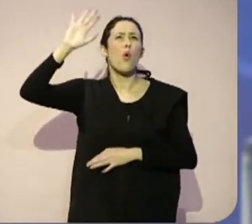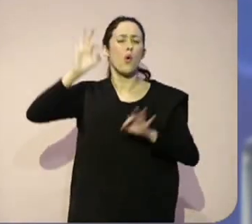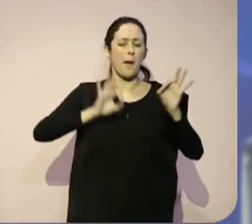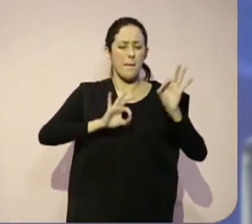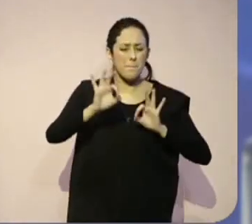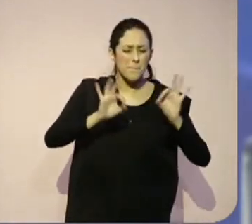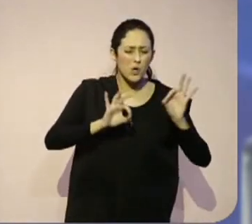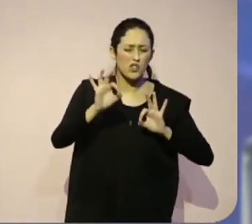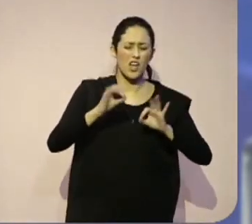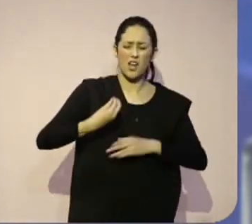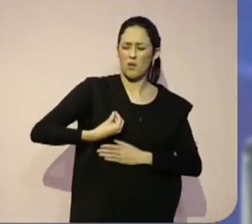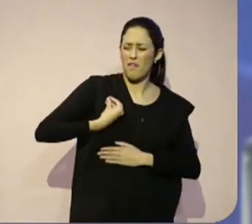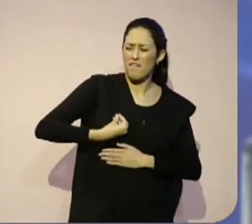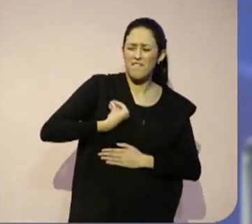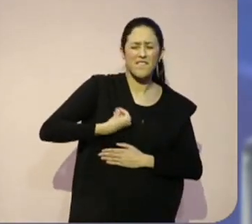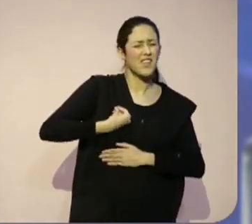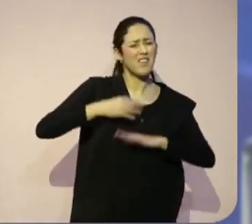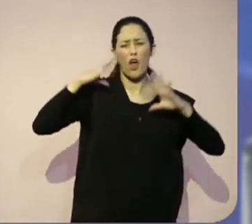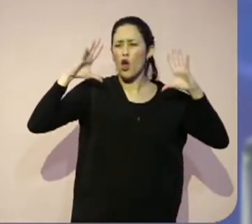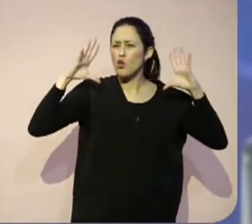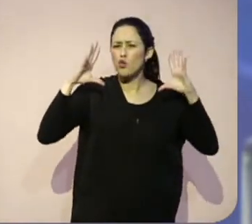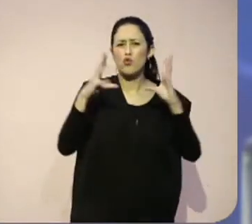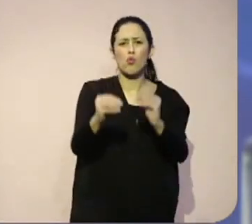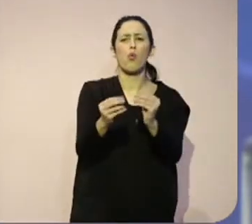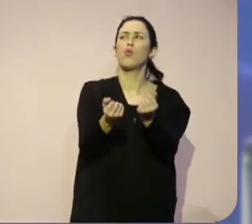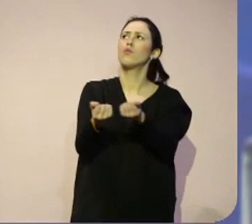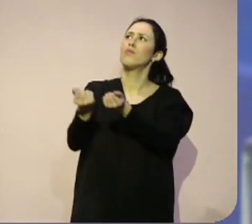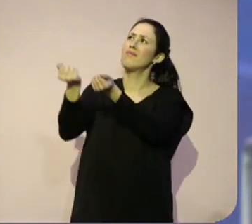a sua vida nas mãos dele.